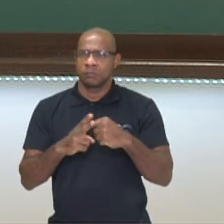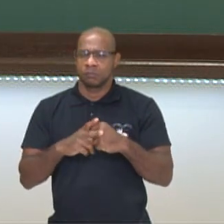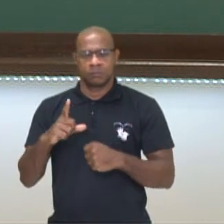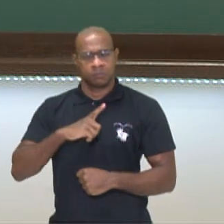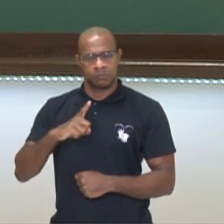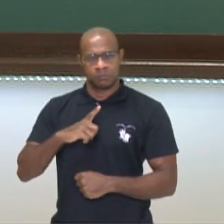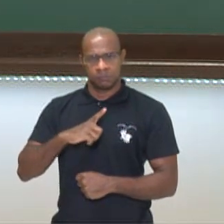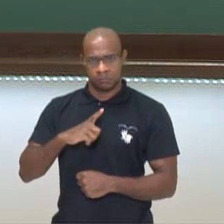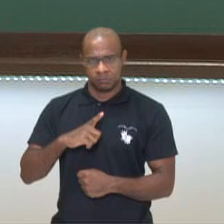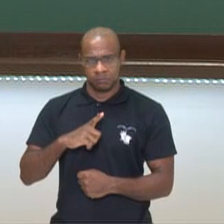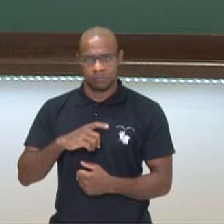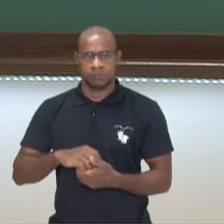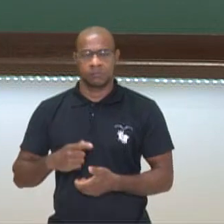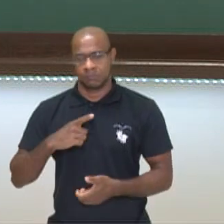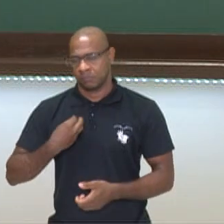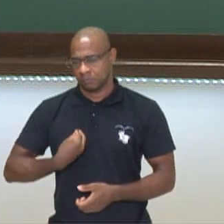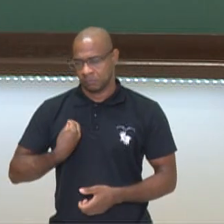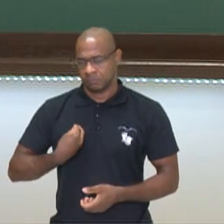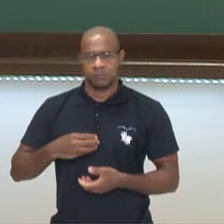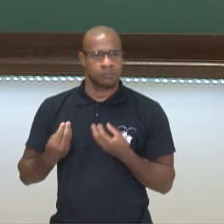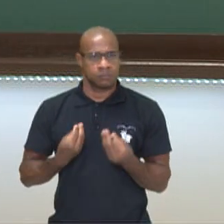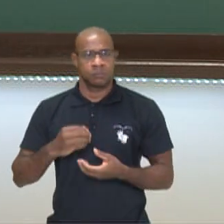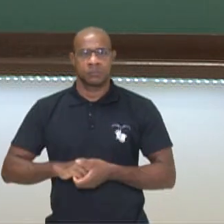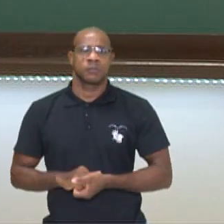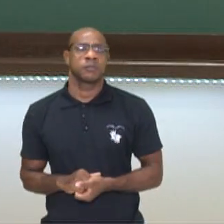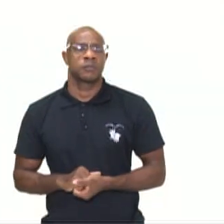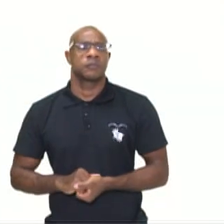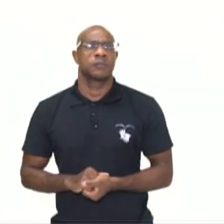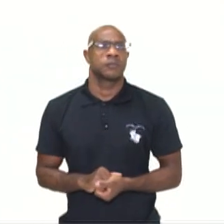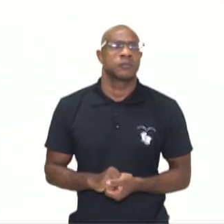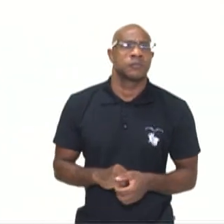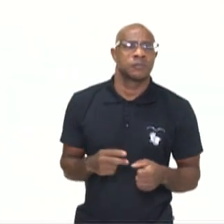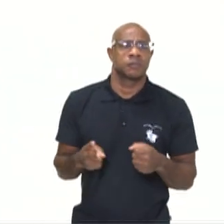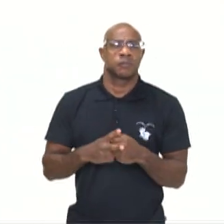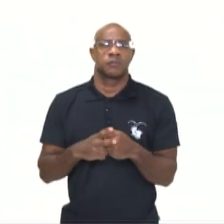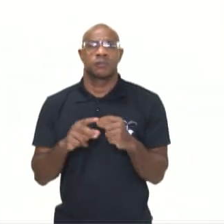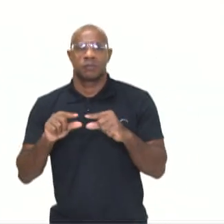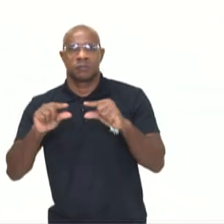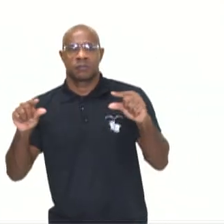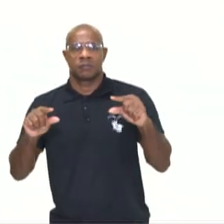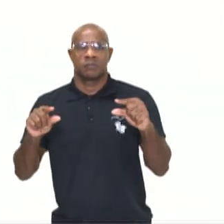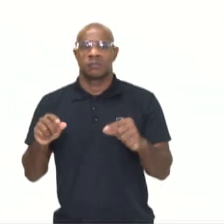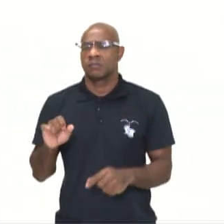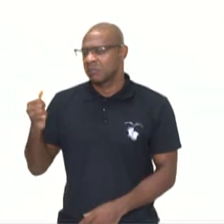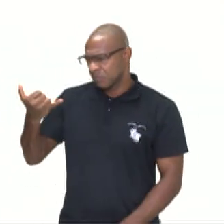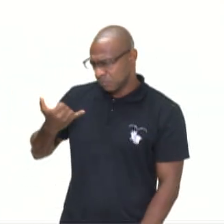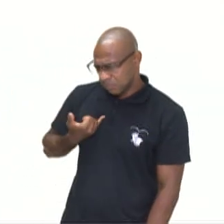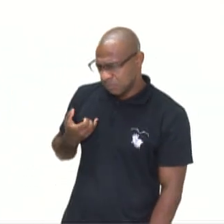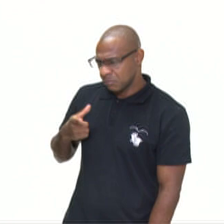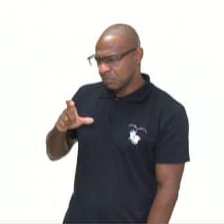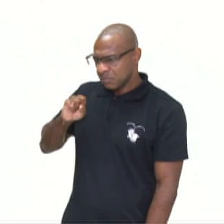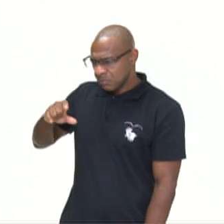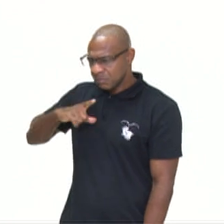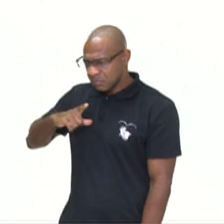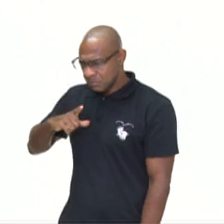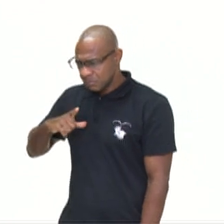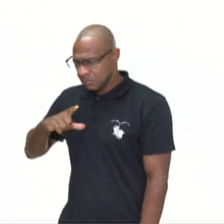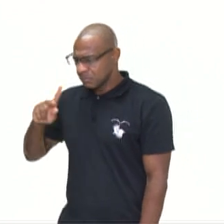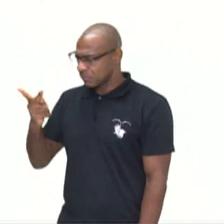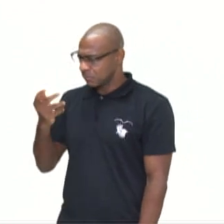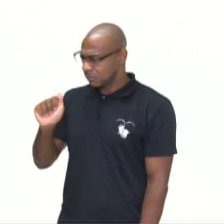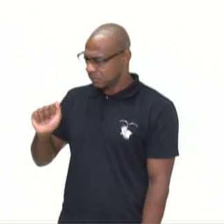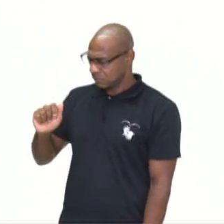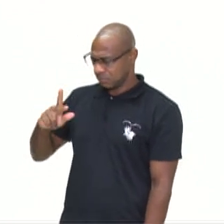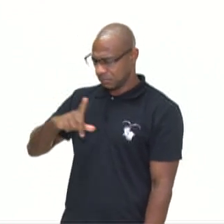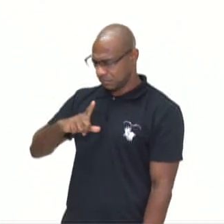ali. Vamos conferir. O verso é: dizei-me se há alguém. O objeto direto